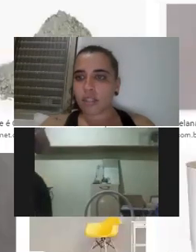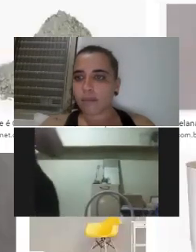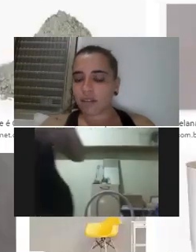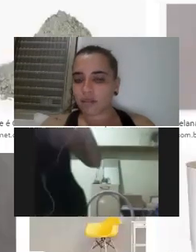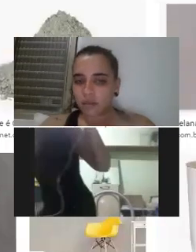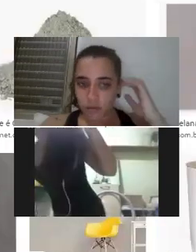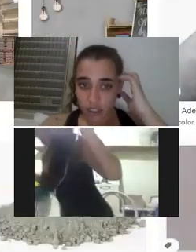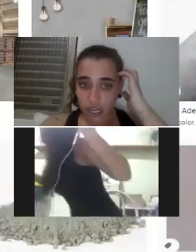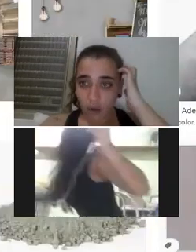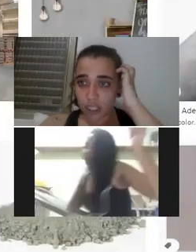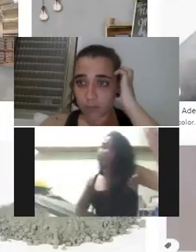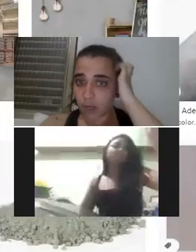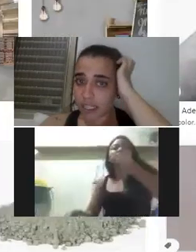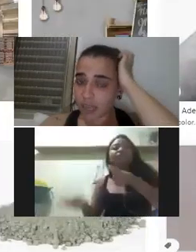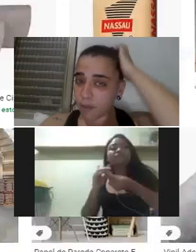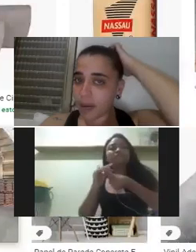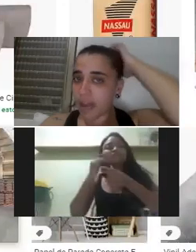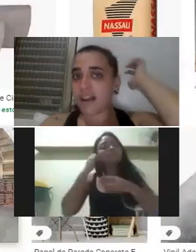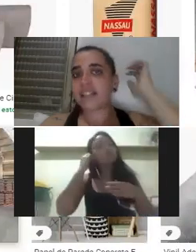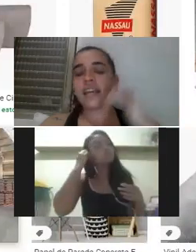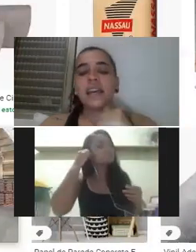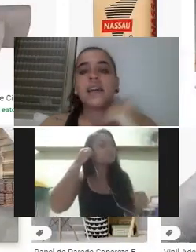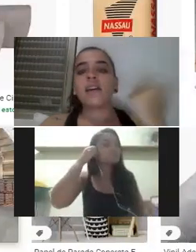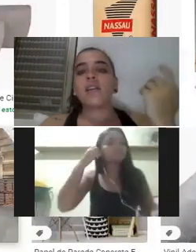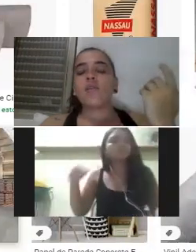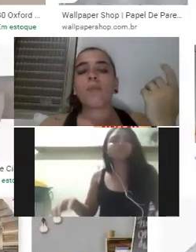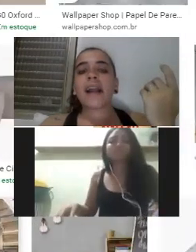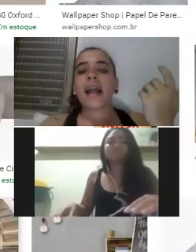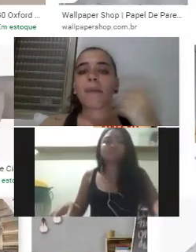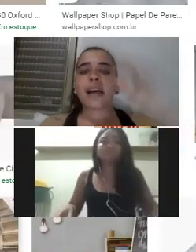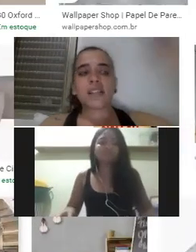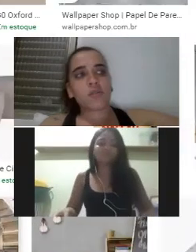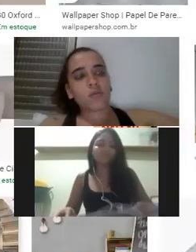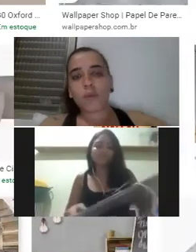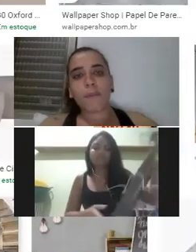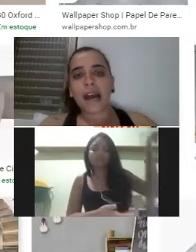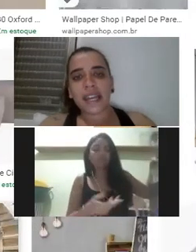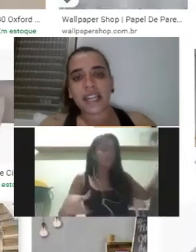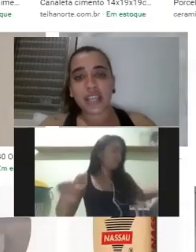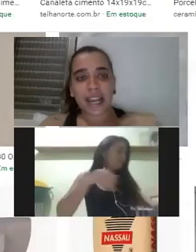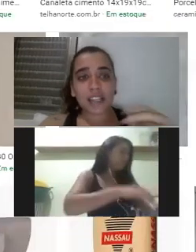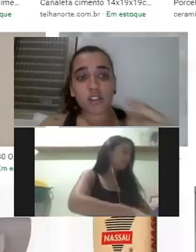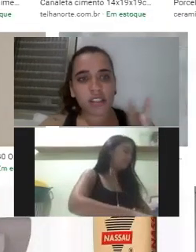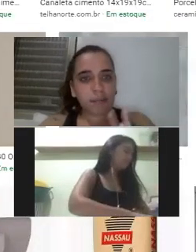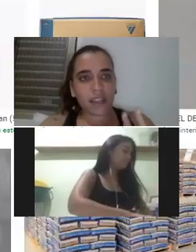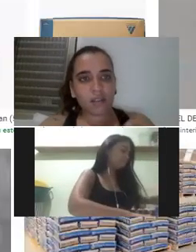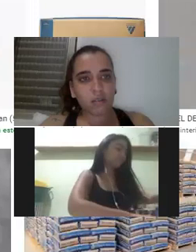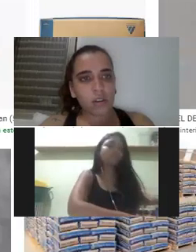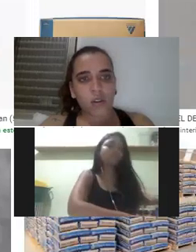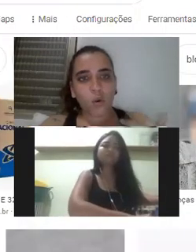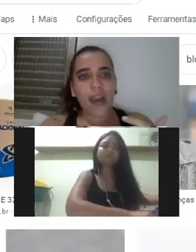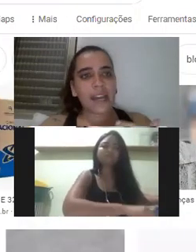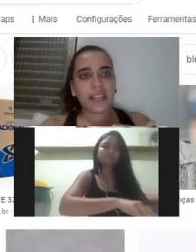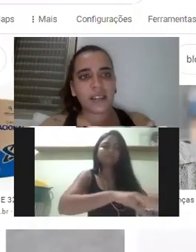só o cimento. Geralmente, por exemplo, para fazer uma argamassa de uma parede, ele é só